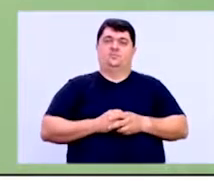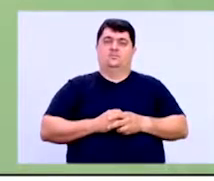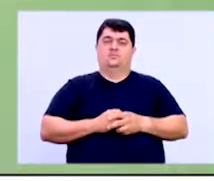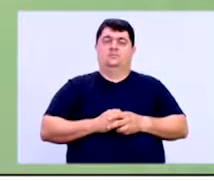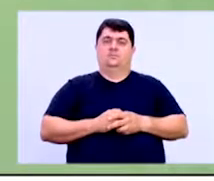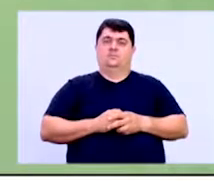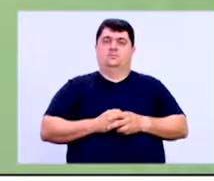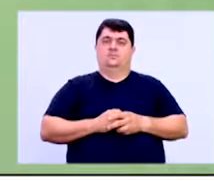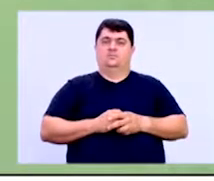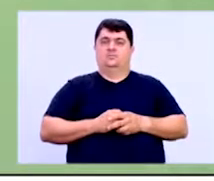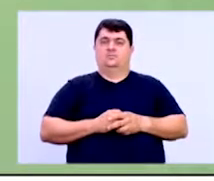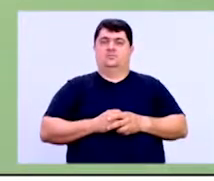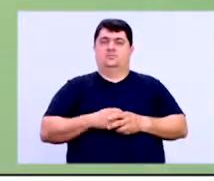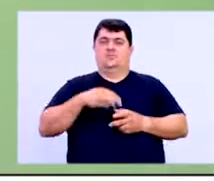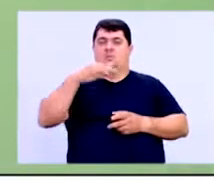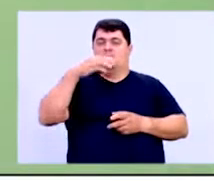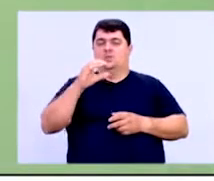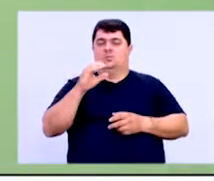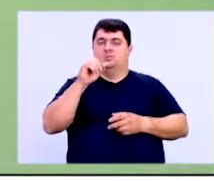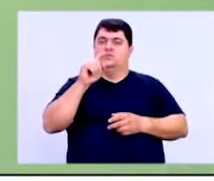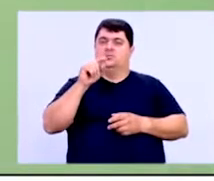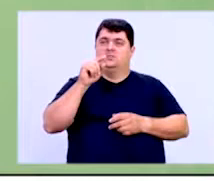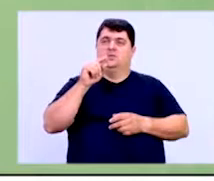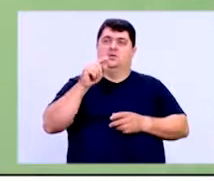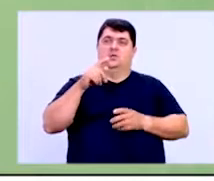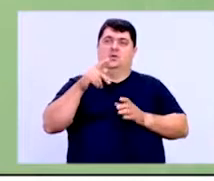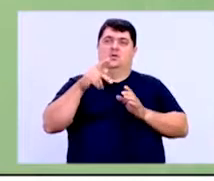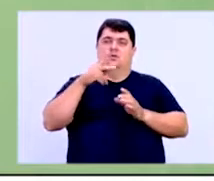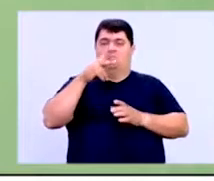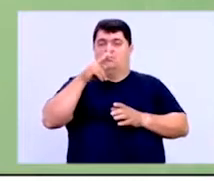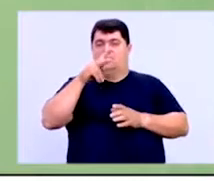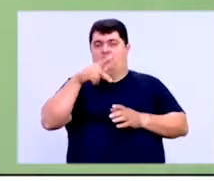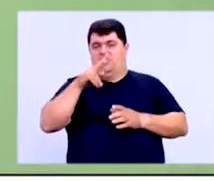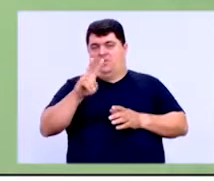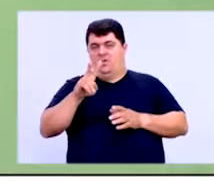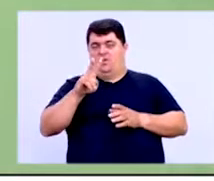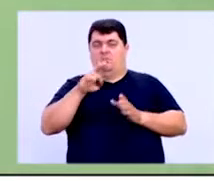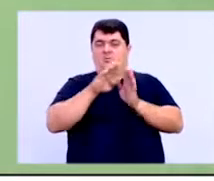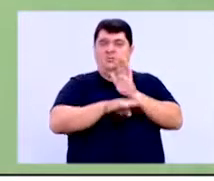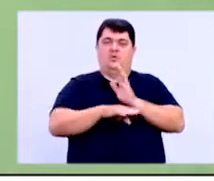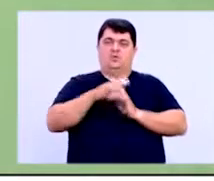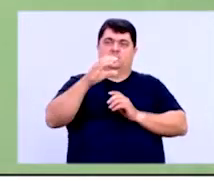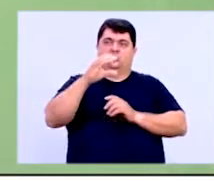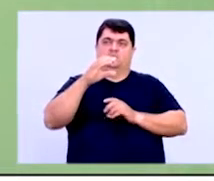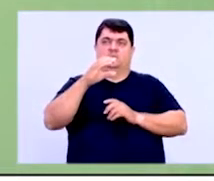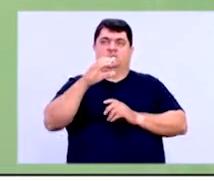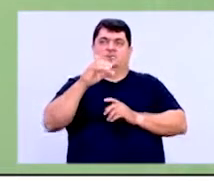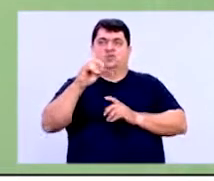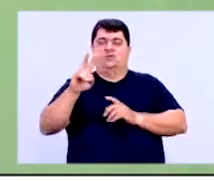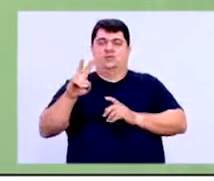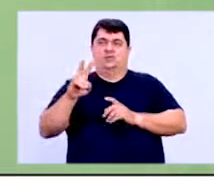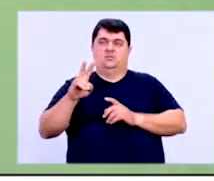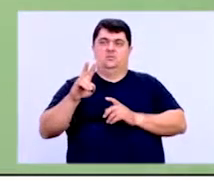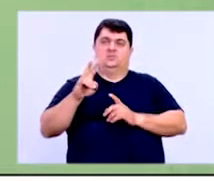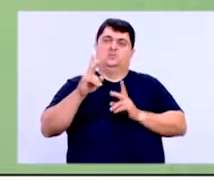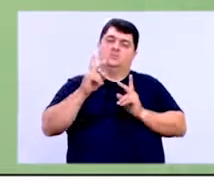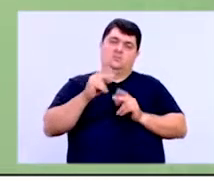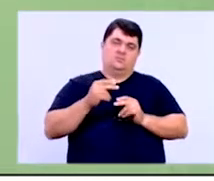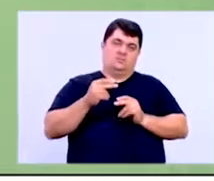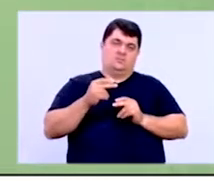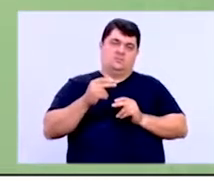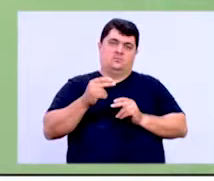aí. Então, o margem de contribuição é o preço de venda menos os custos e o que sobrar vai cobrir as despesas